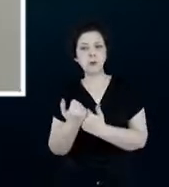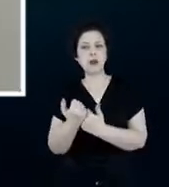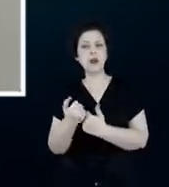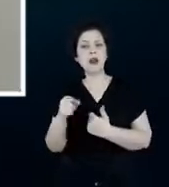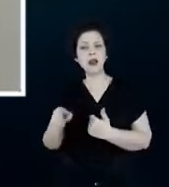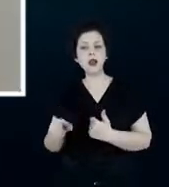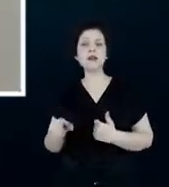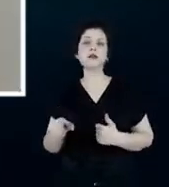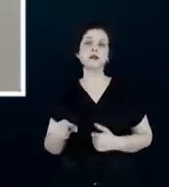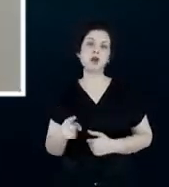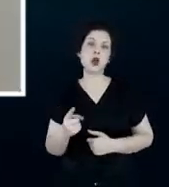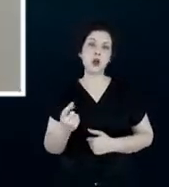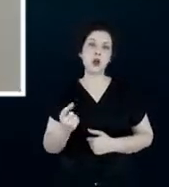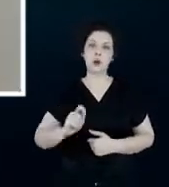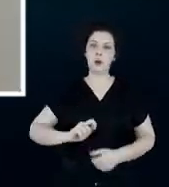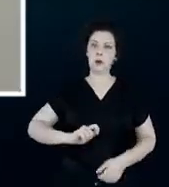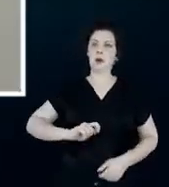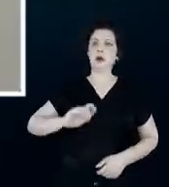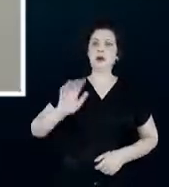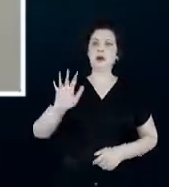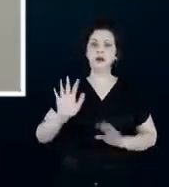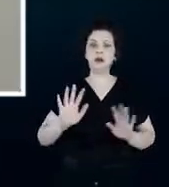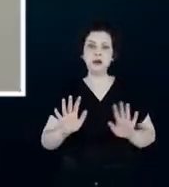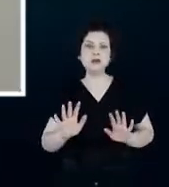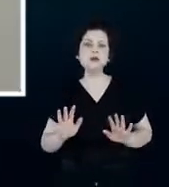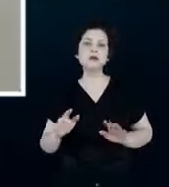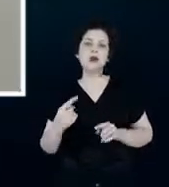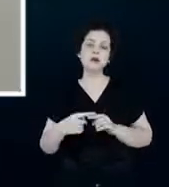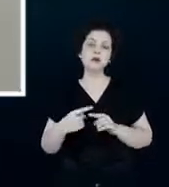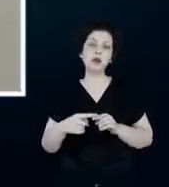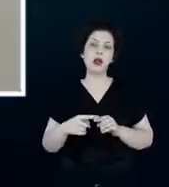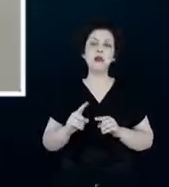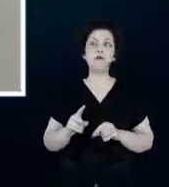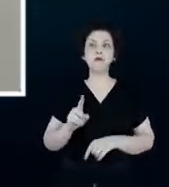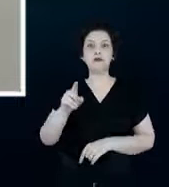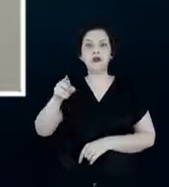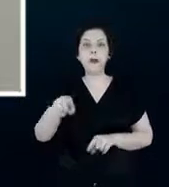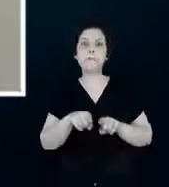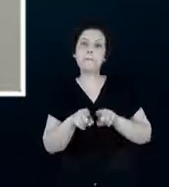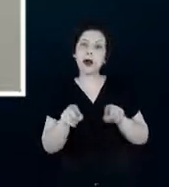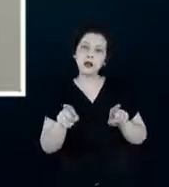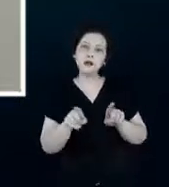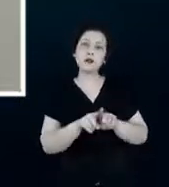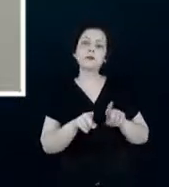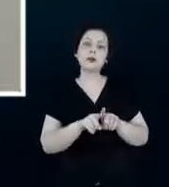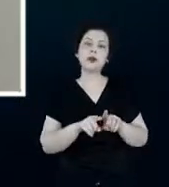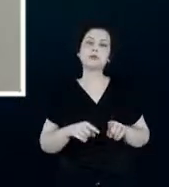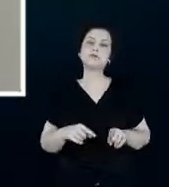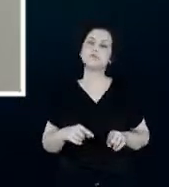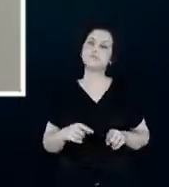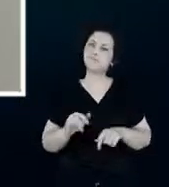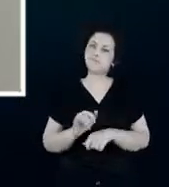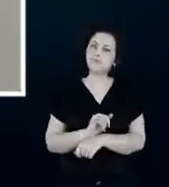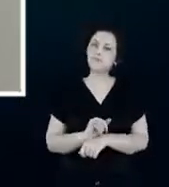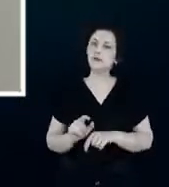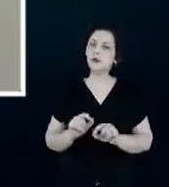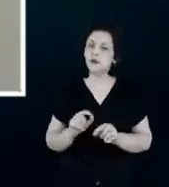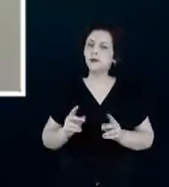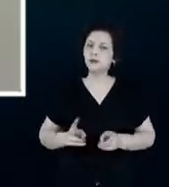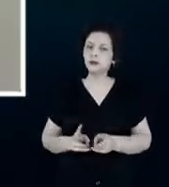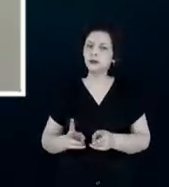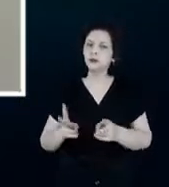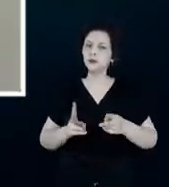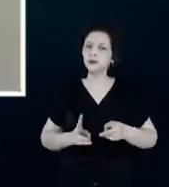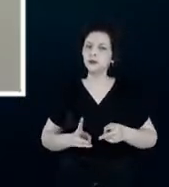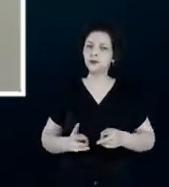não tenha um preço muito diferenciado pelo fato de estar no sistema isolado. E, em paralelo, a gente tem trabalhado muito continuamente, né, como eu